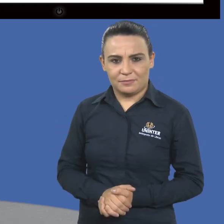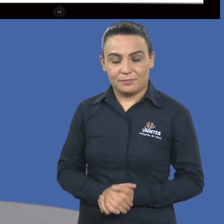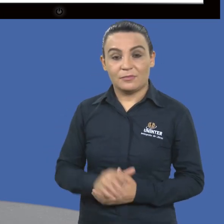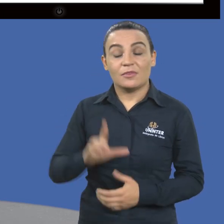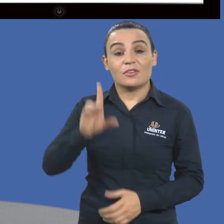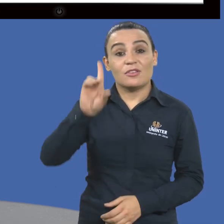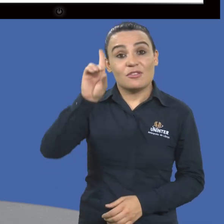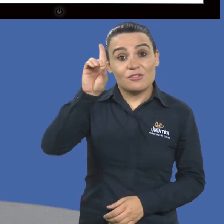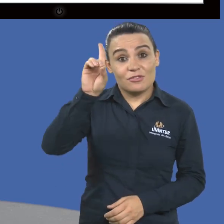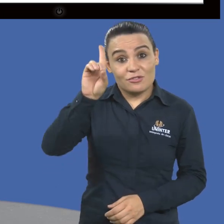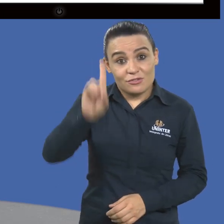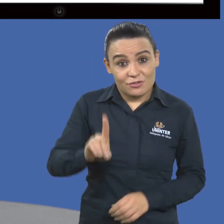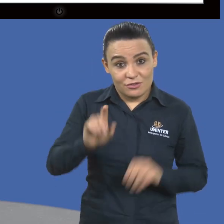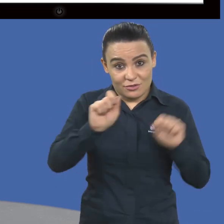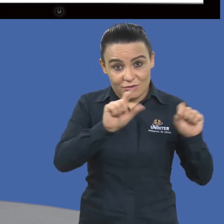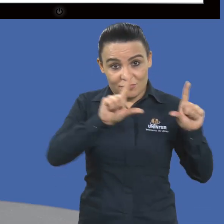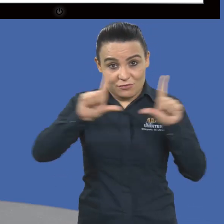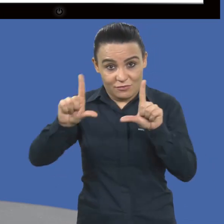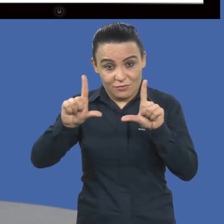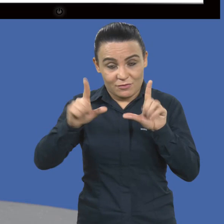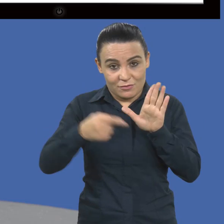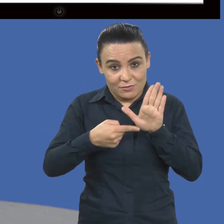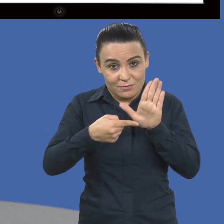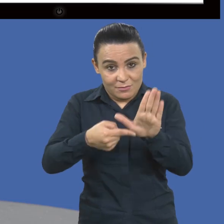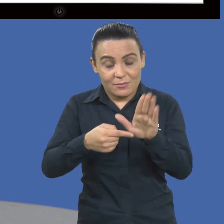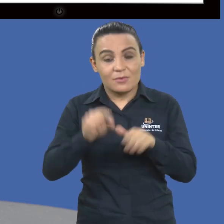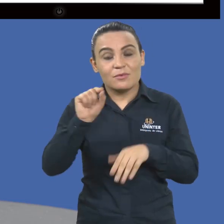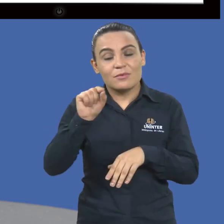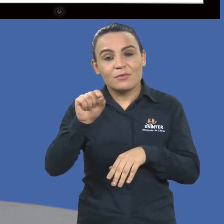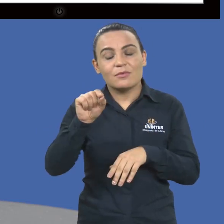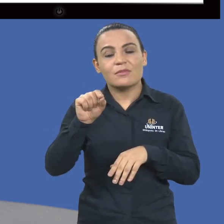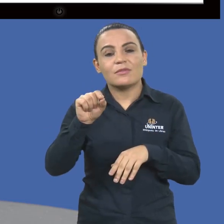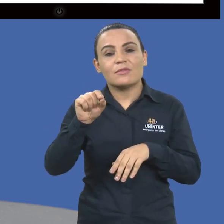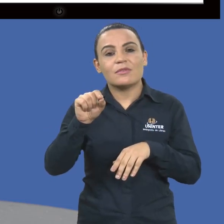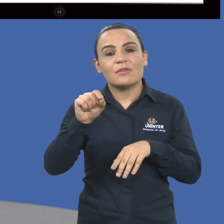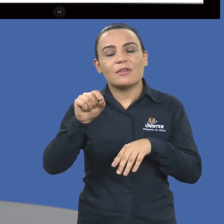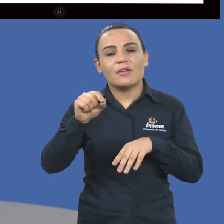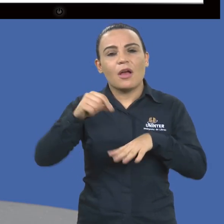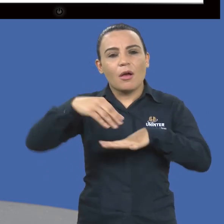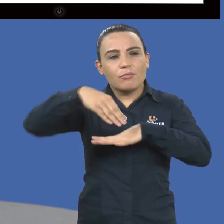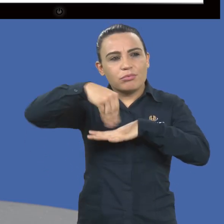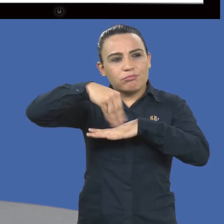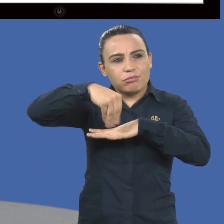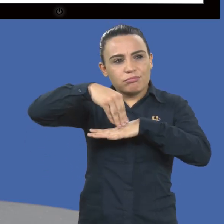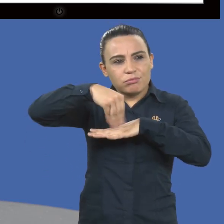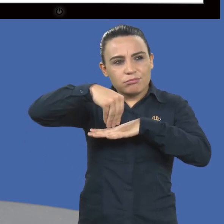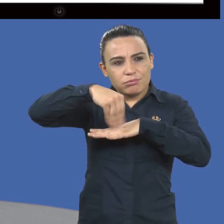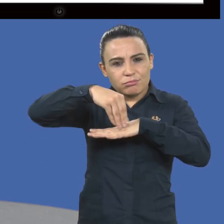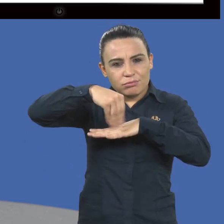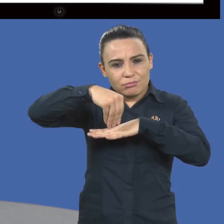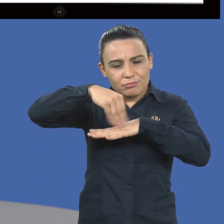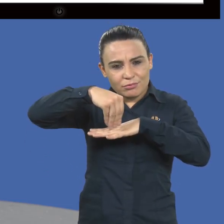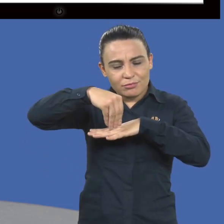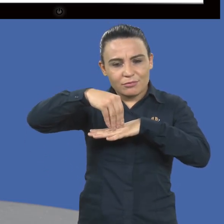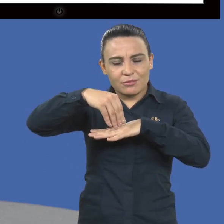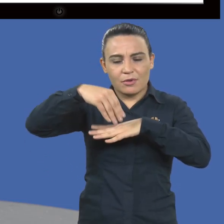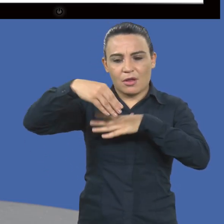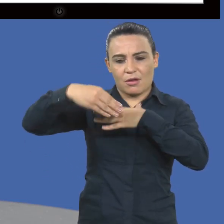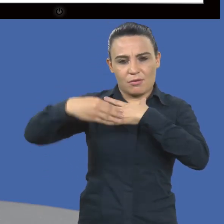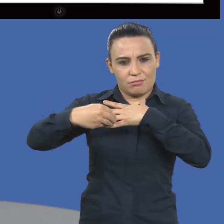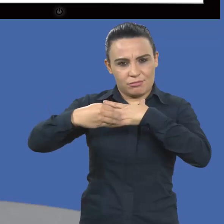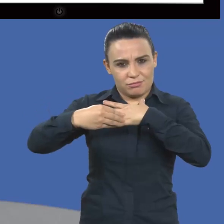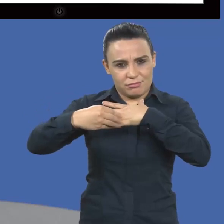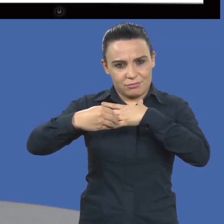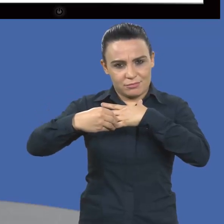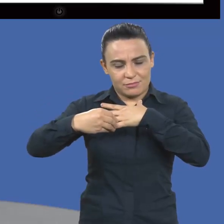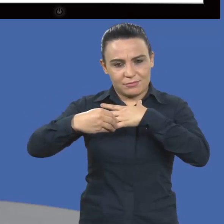lado direito, eu estou mostrando uma radiografia de um nenê com clinodactilia